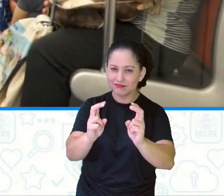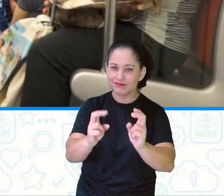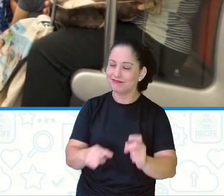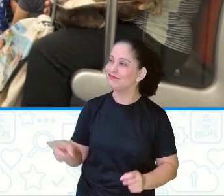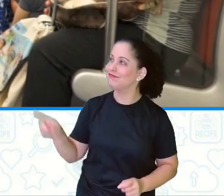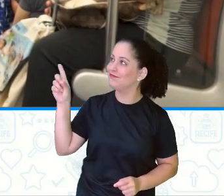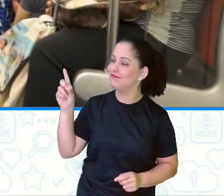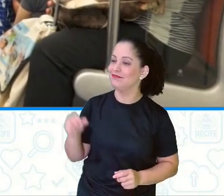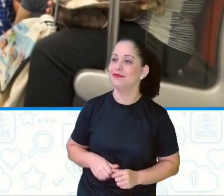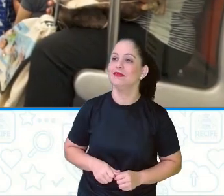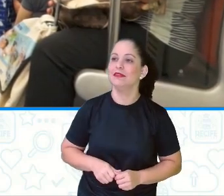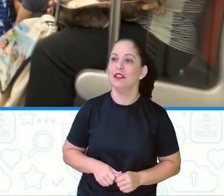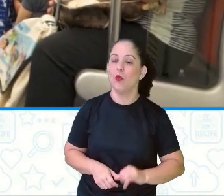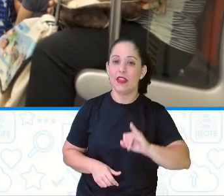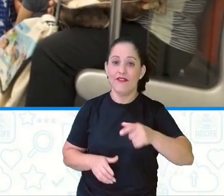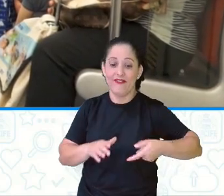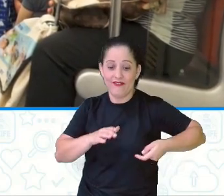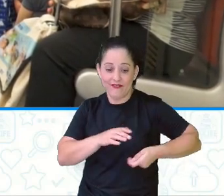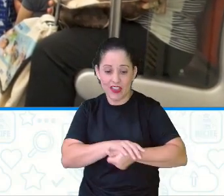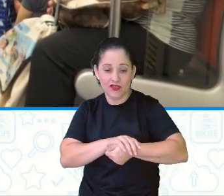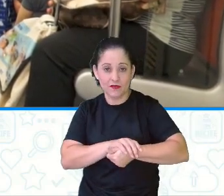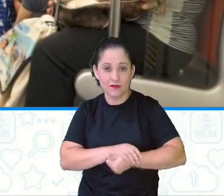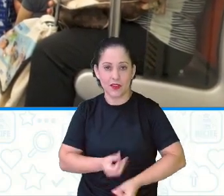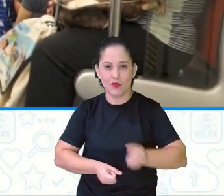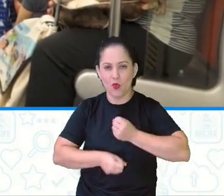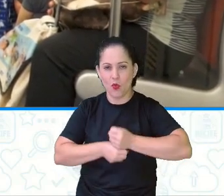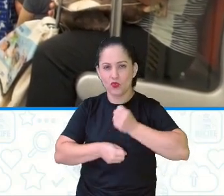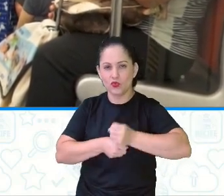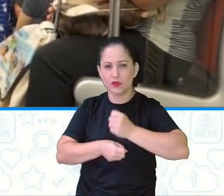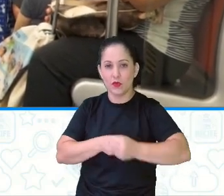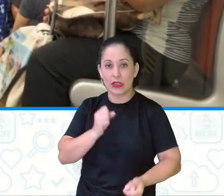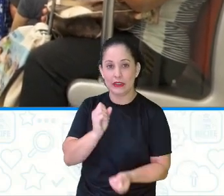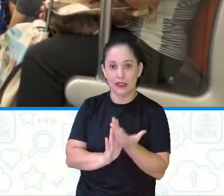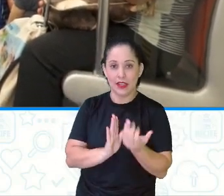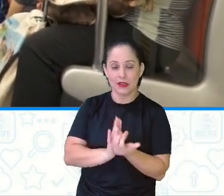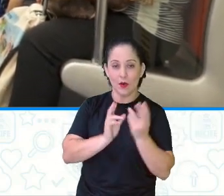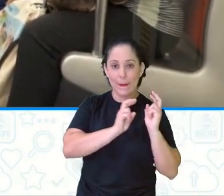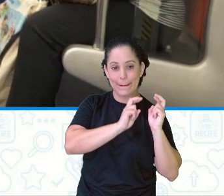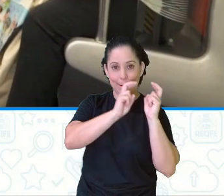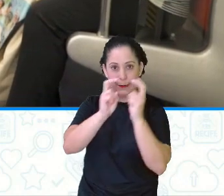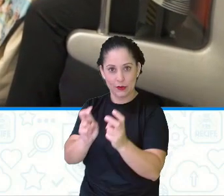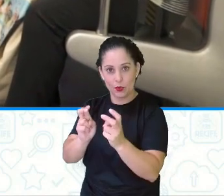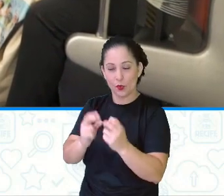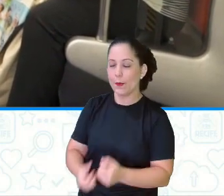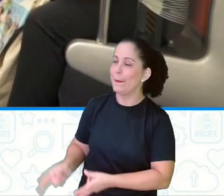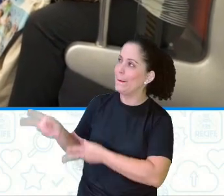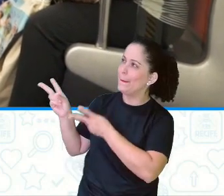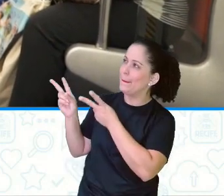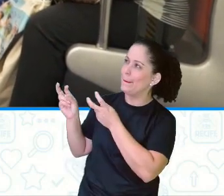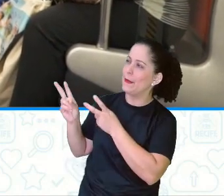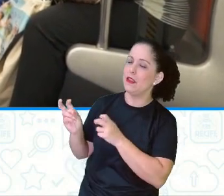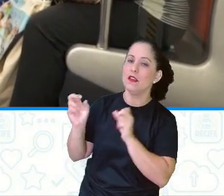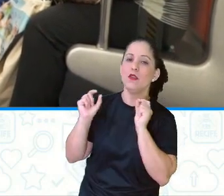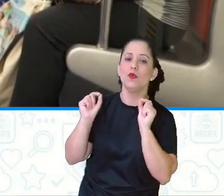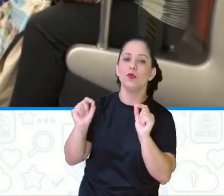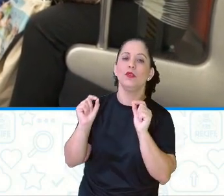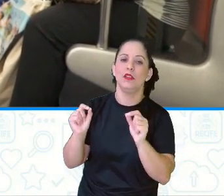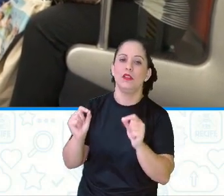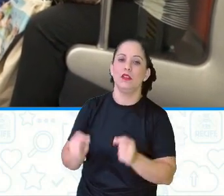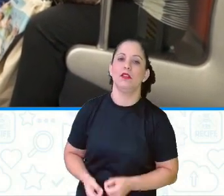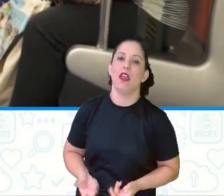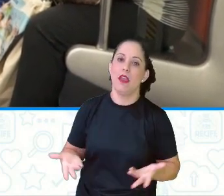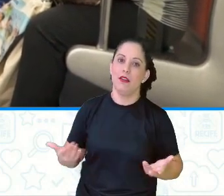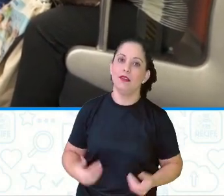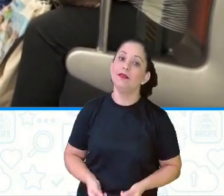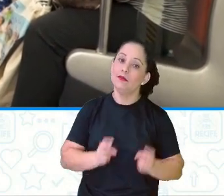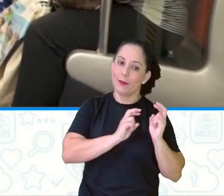só, com o investimento para a construção de rede metrô, algumas transformações são percebidas no ambiente. Então, para ser construído